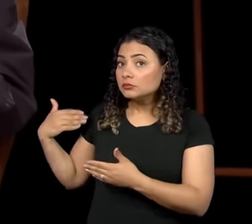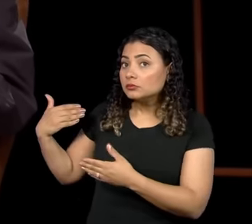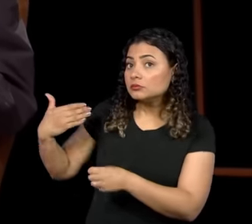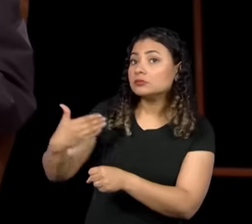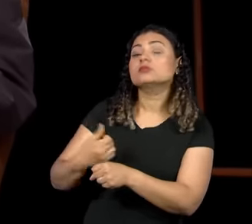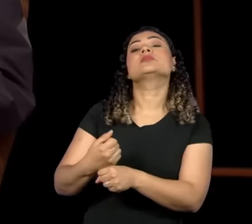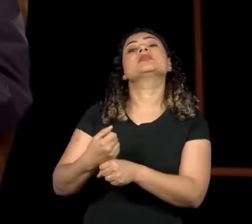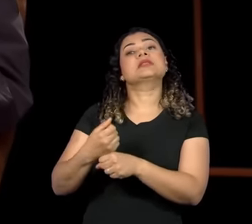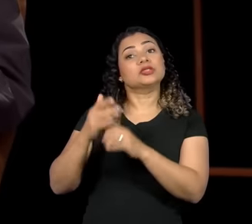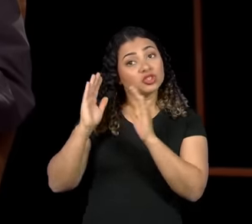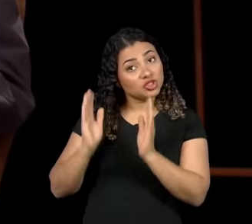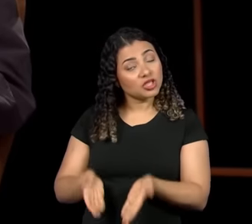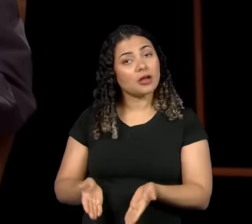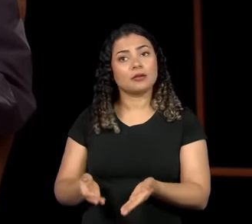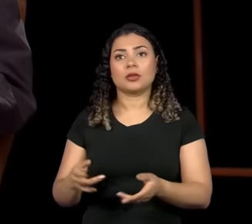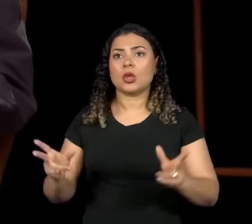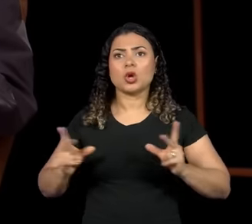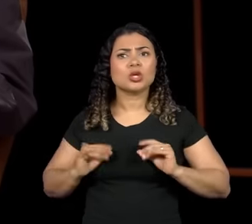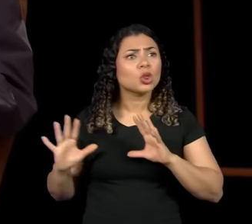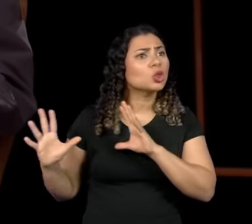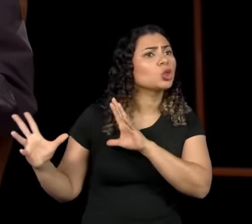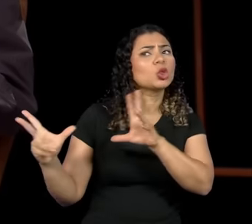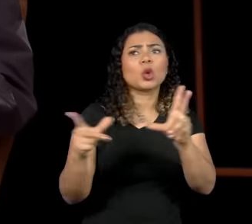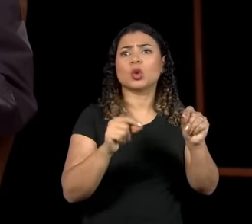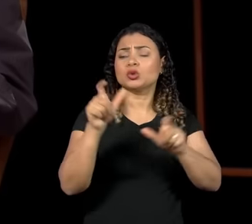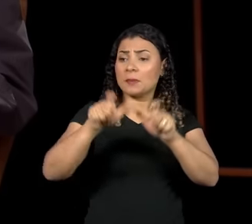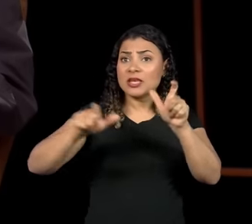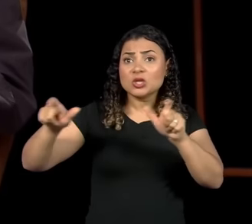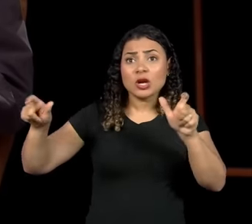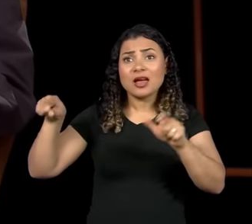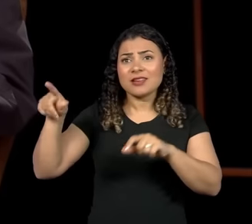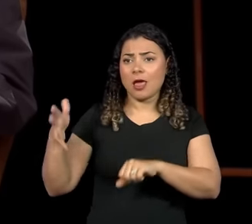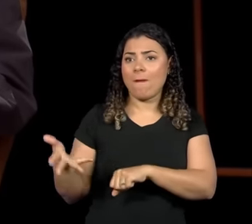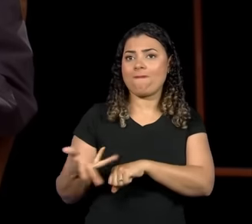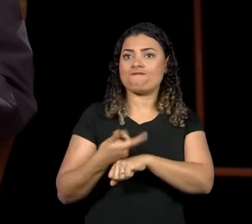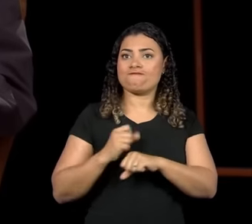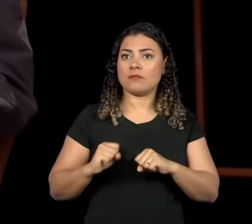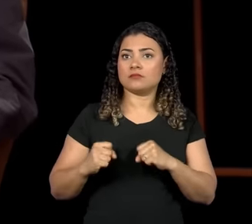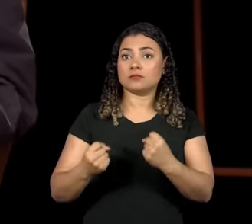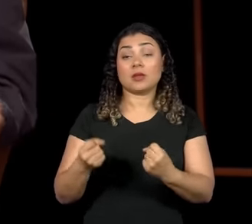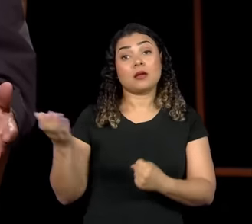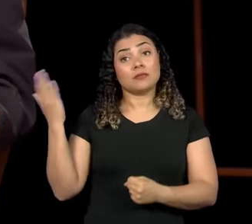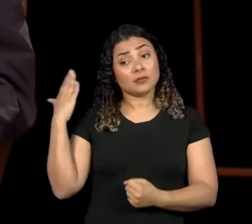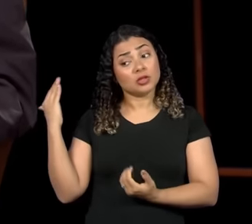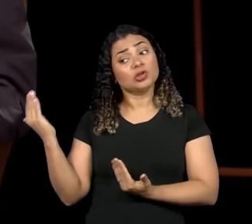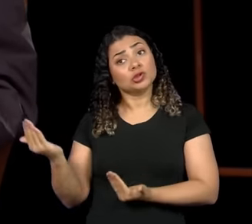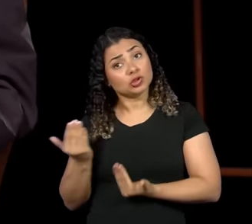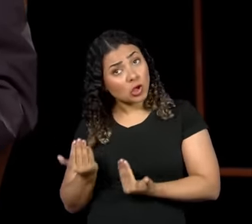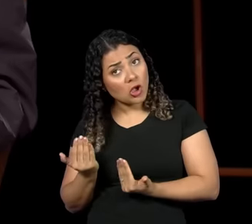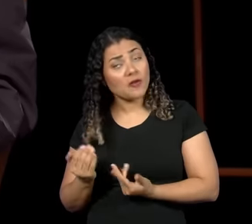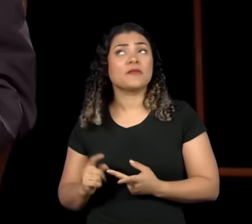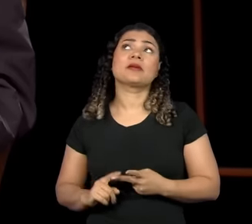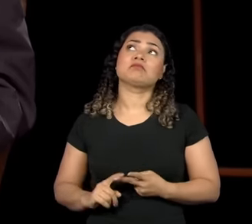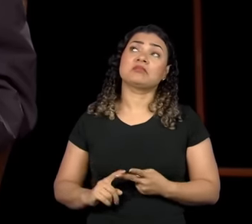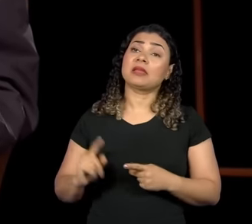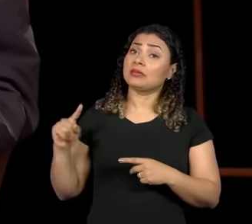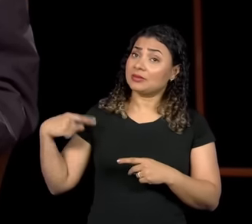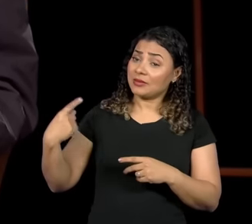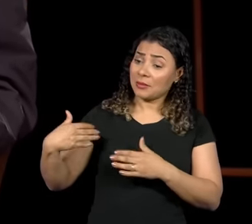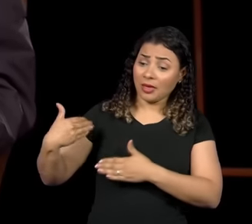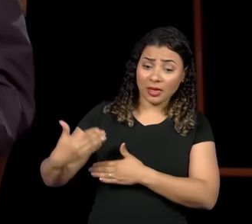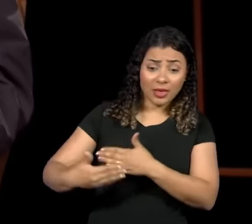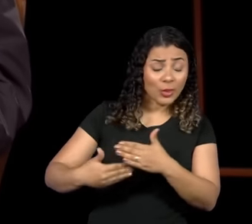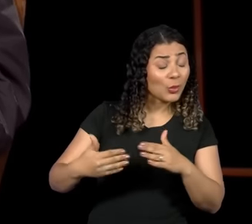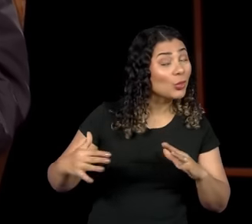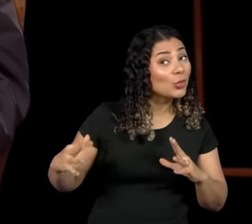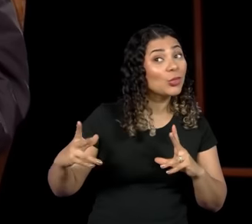carreira dela, e todos muito bem feitos, né? Desde que ela era bem mais jovem, até passando por